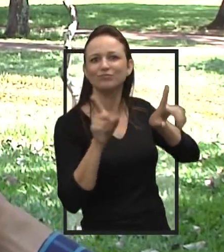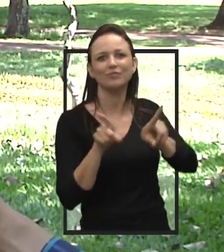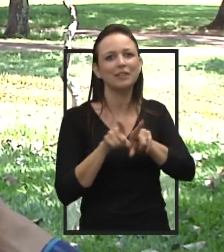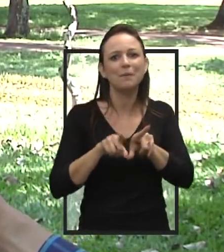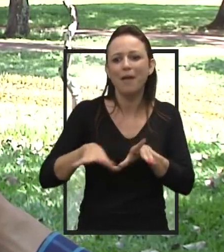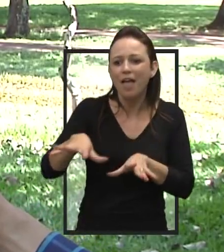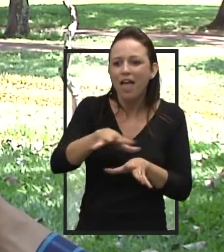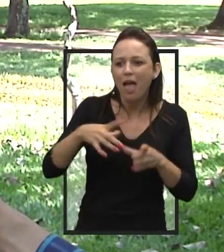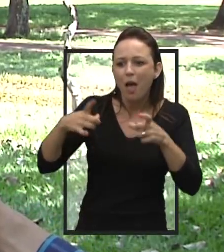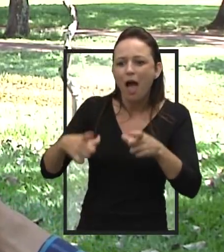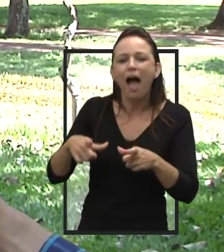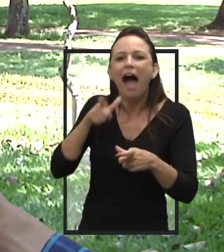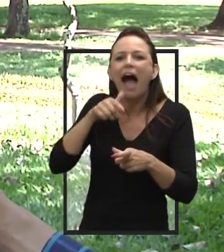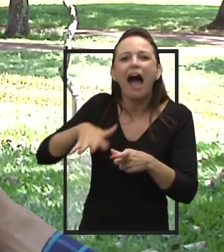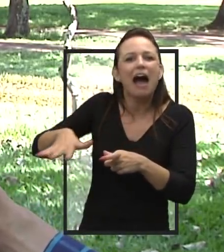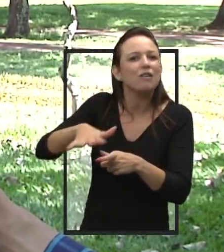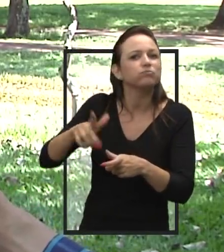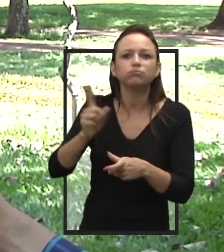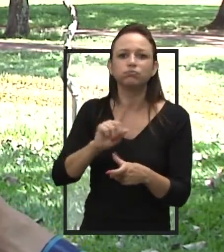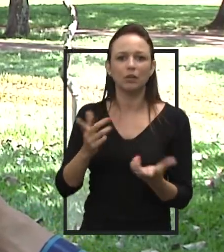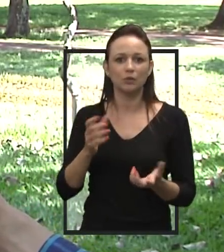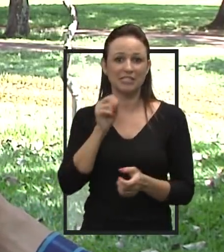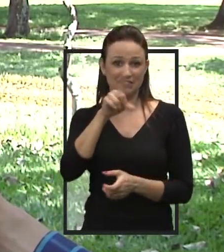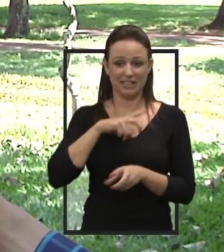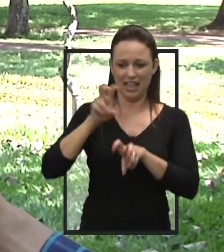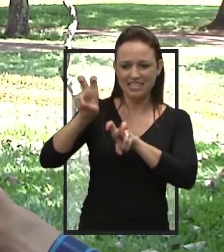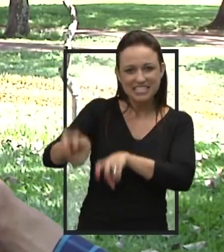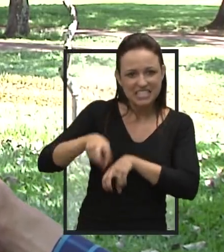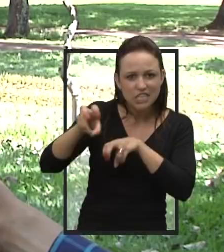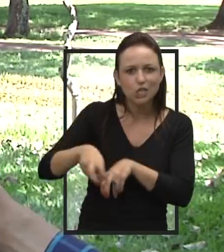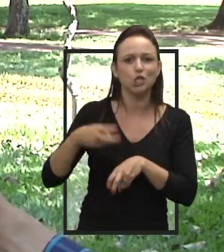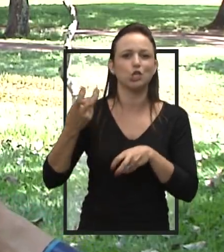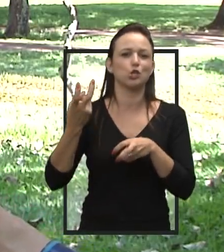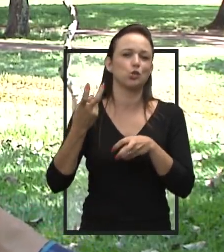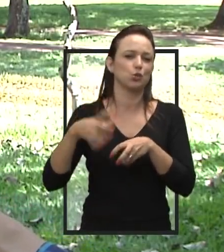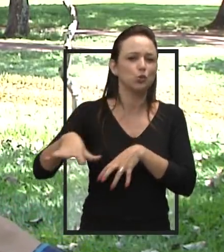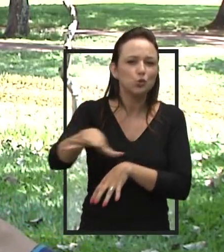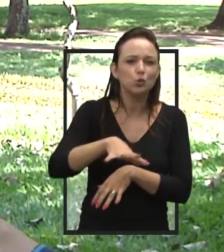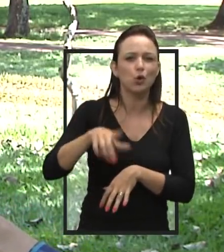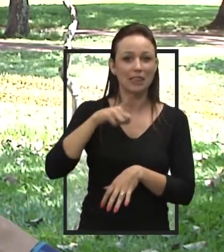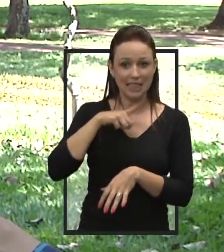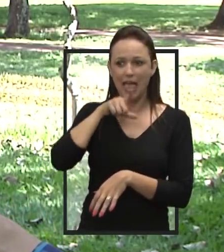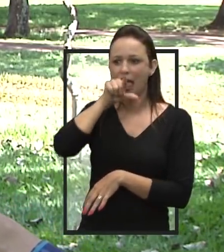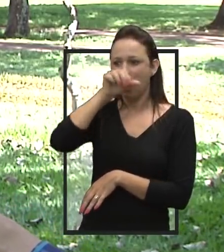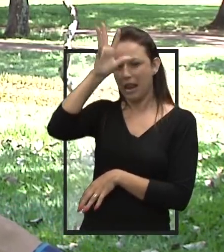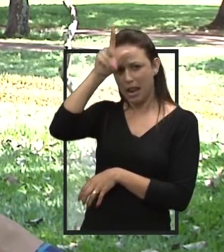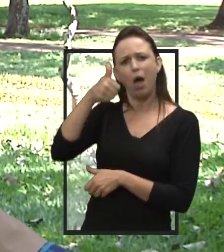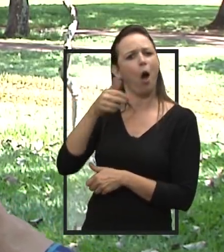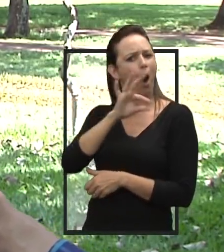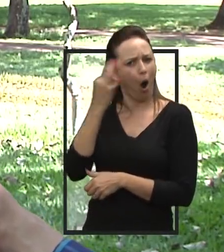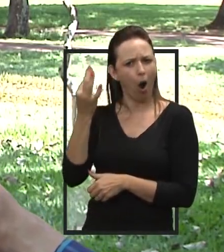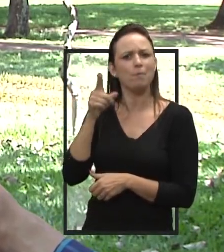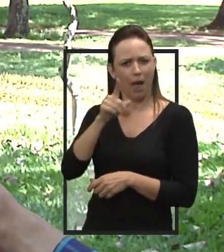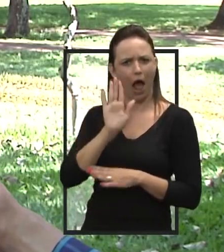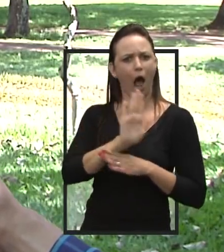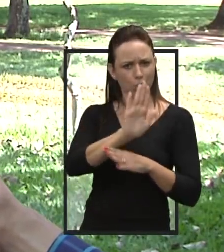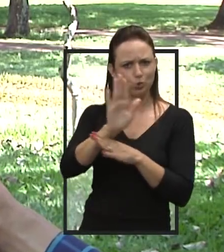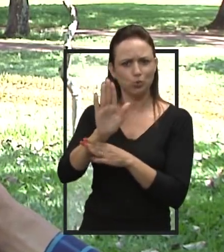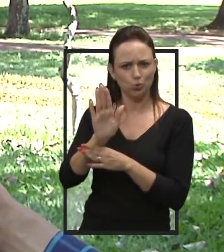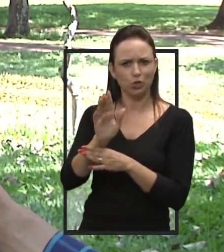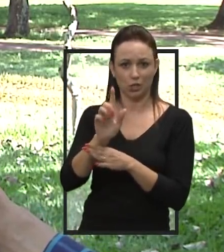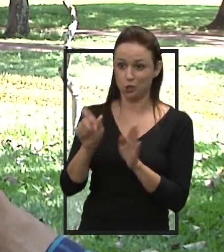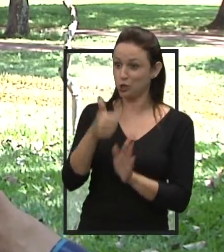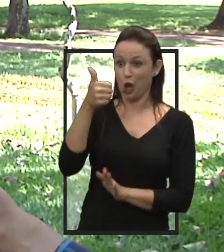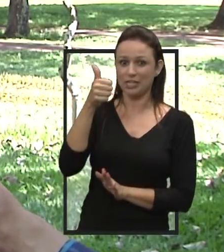pluvial. Então, se você tiver um sítio ou uma chácara e criar galinha para combater o escorpião, ótimo, ela ajuda bastante.